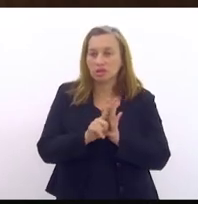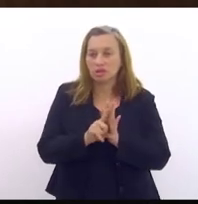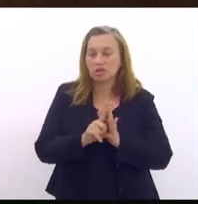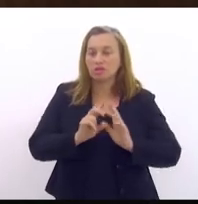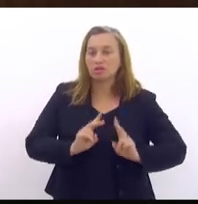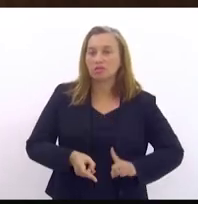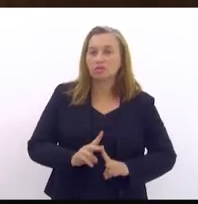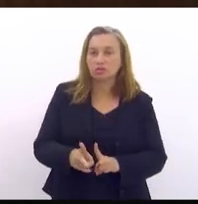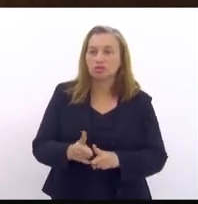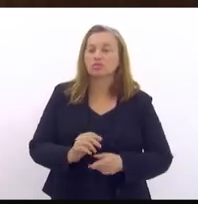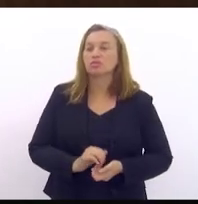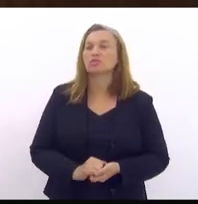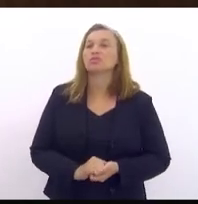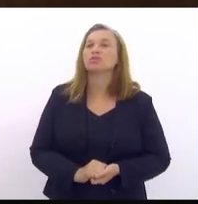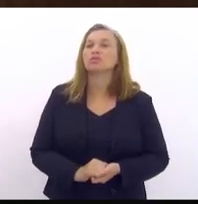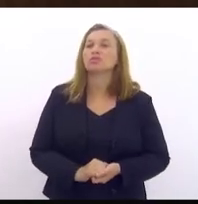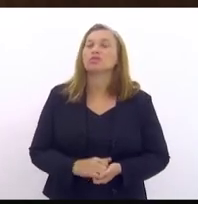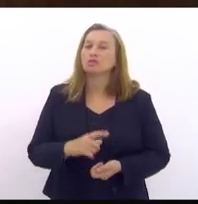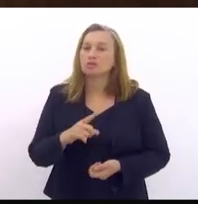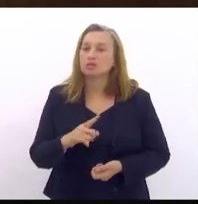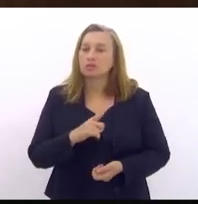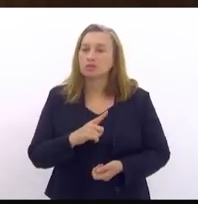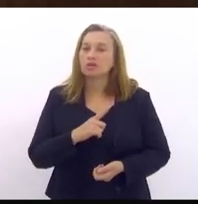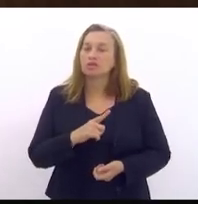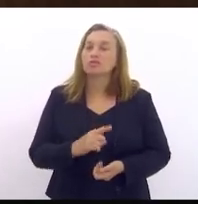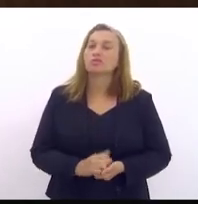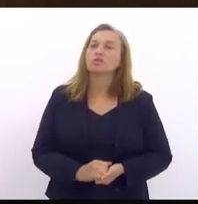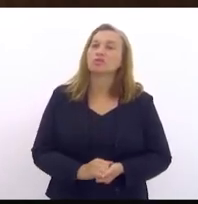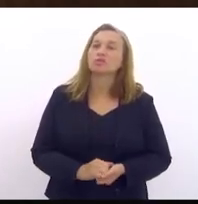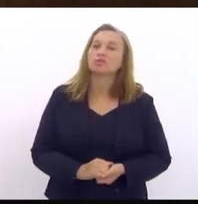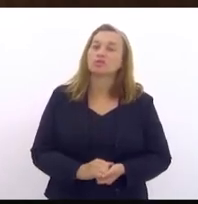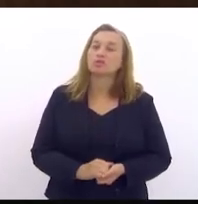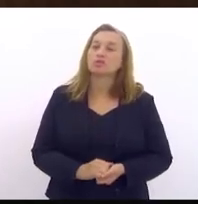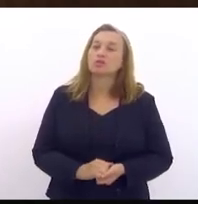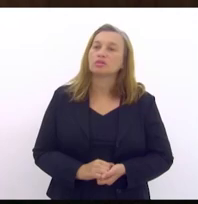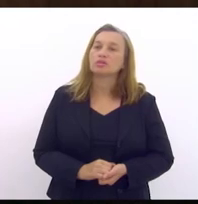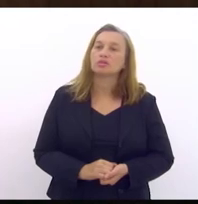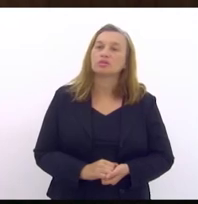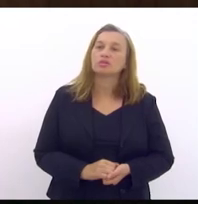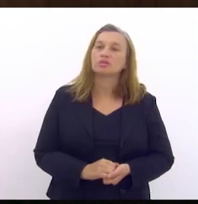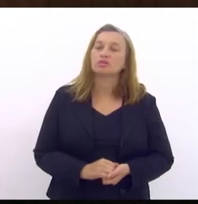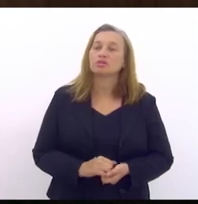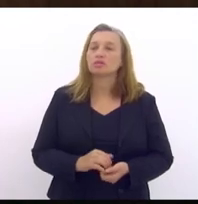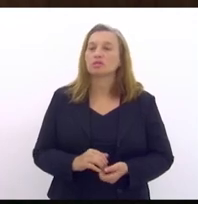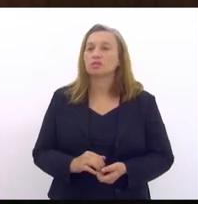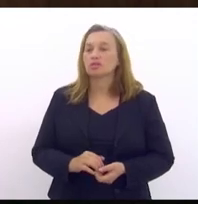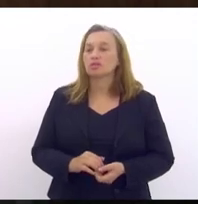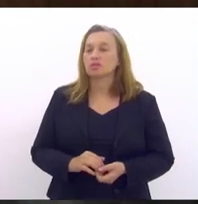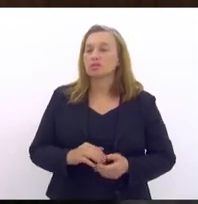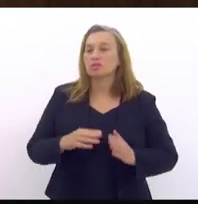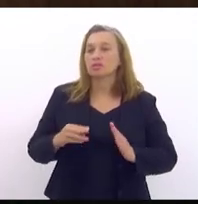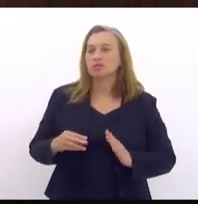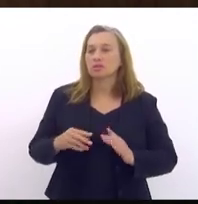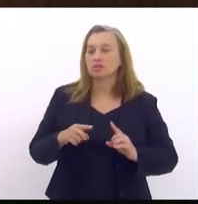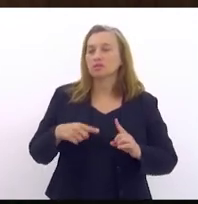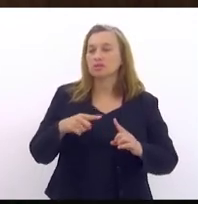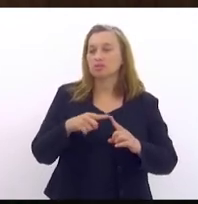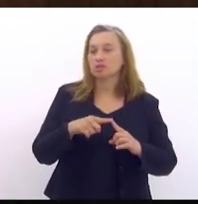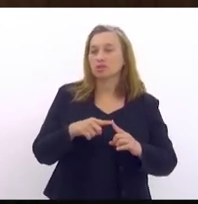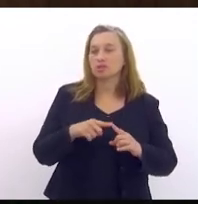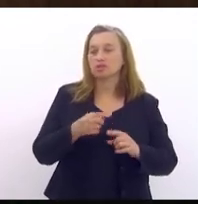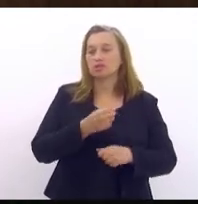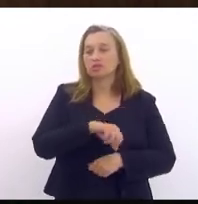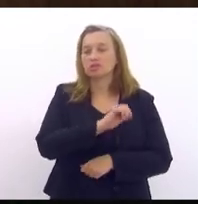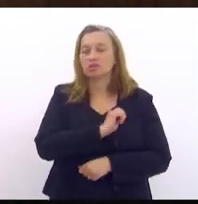continua vigente, tendo, portanto, plena eficácia e devendo as metas fiscais serem fixadas em observância a esses